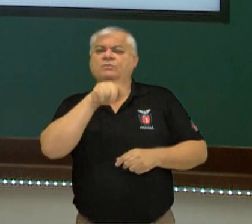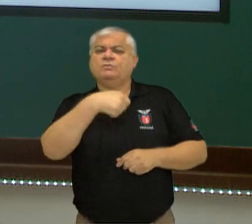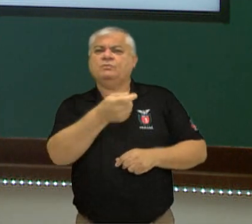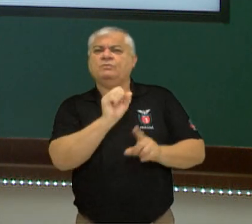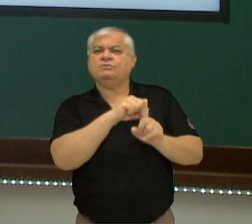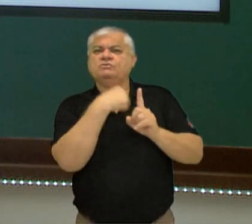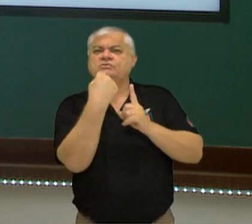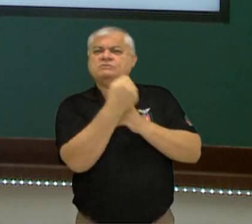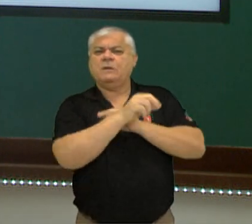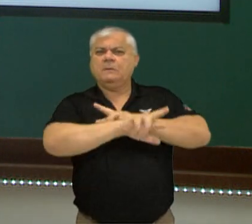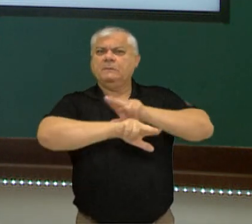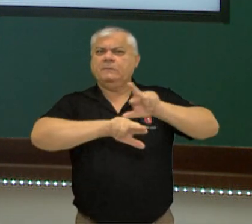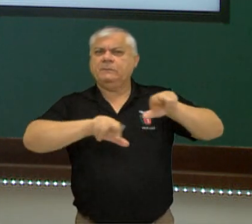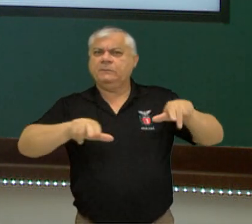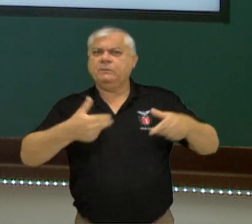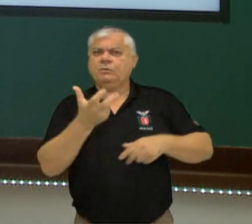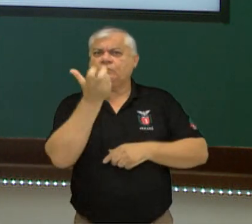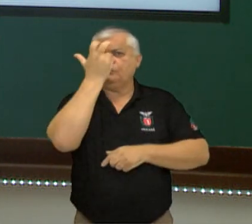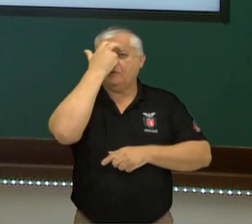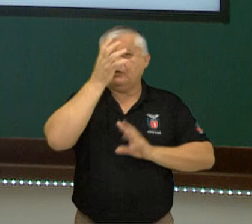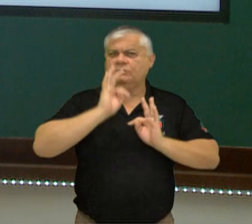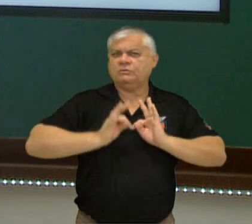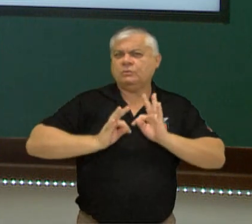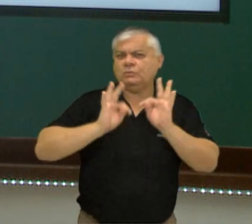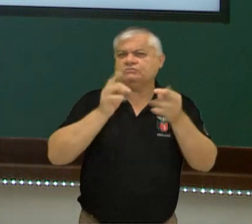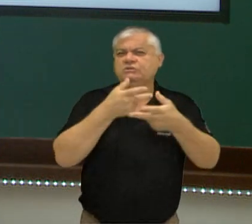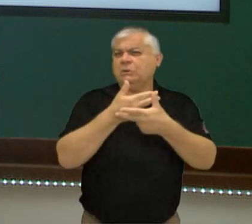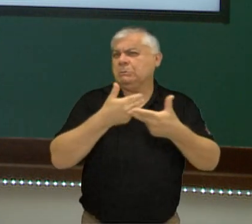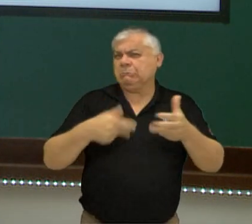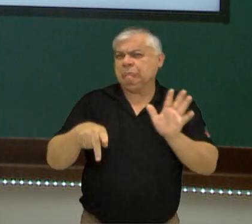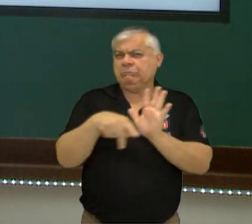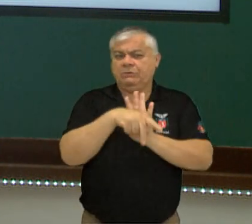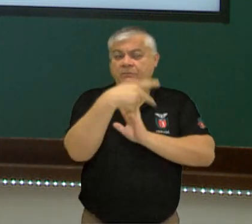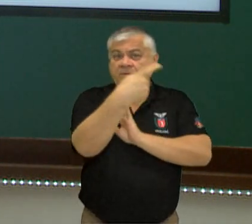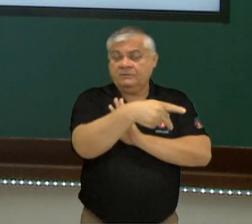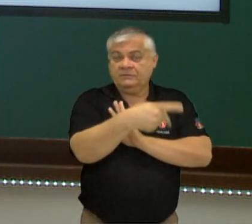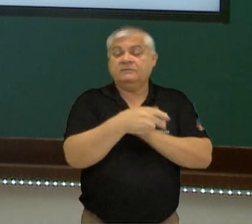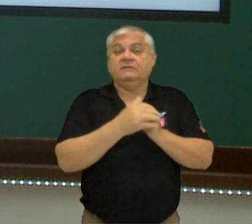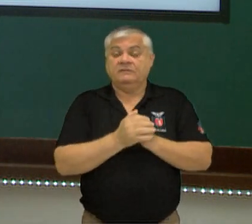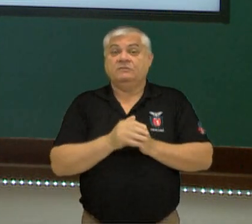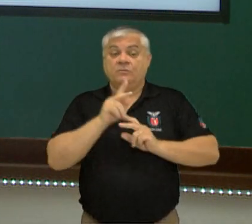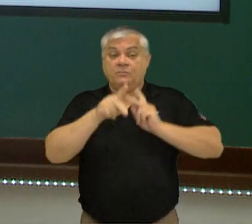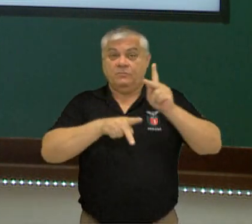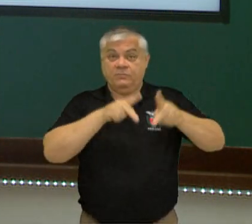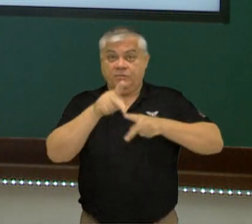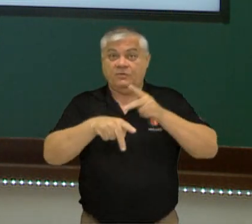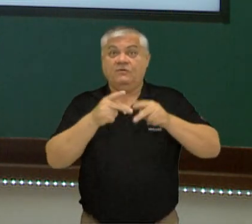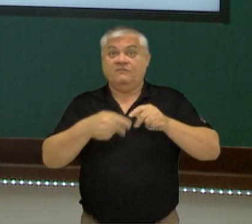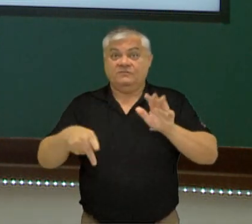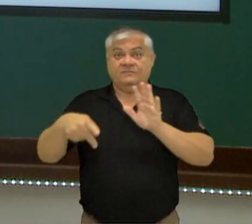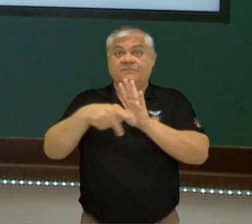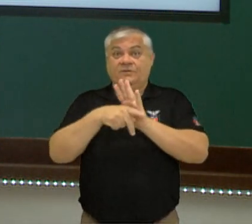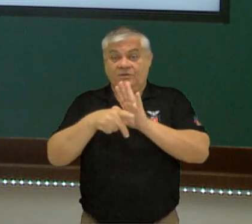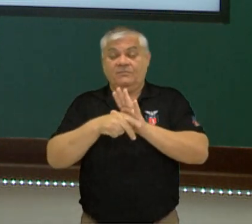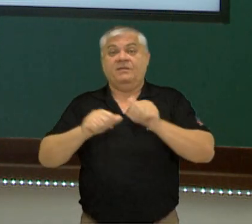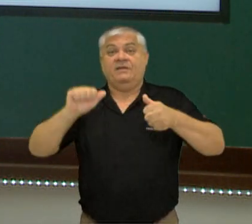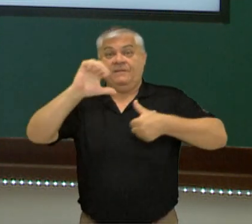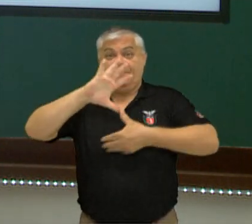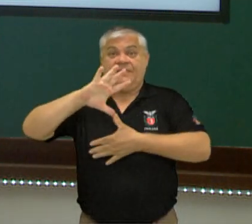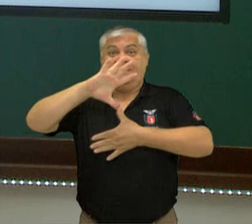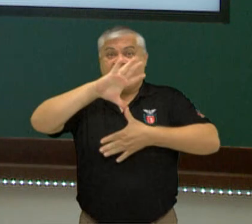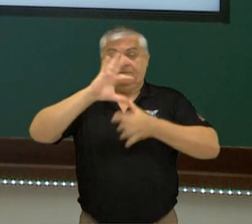social, cultural e tecnológica de algumas dessas sociedades dos povos originários da América. São aí os nossos